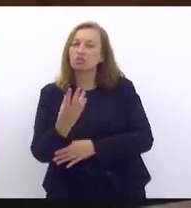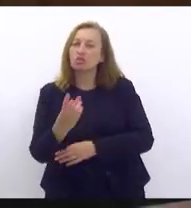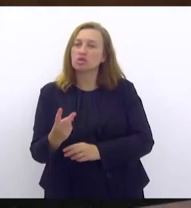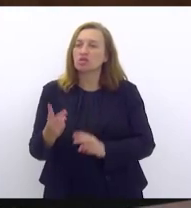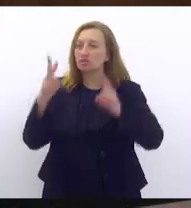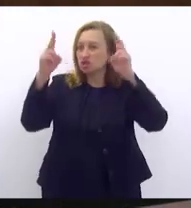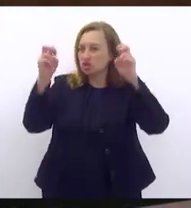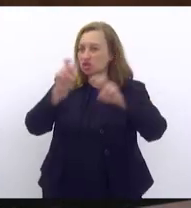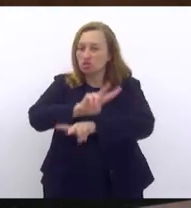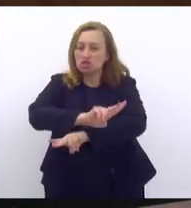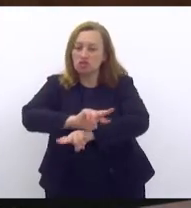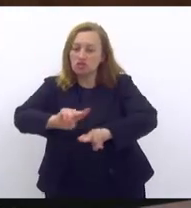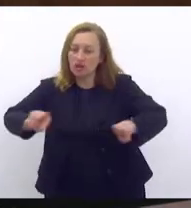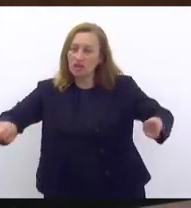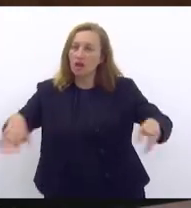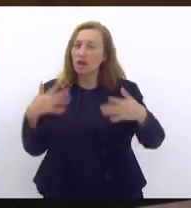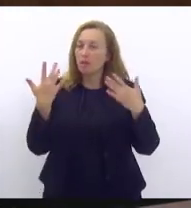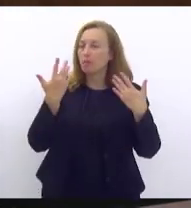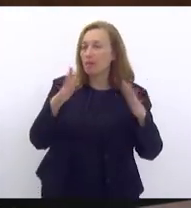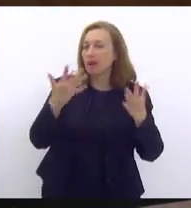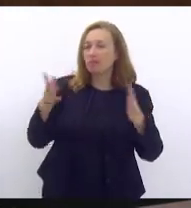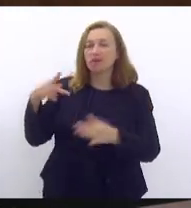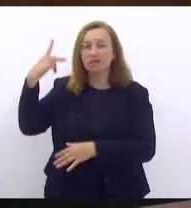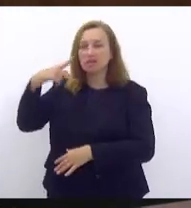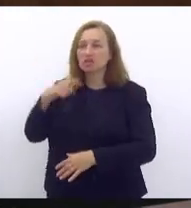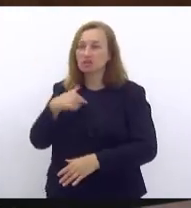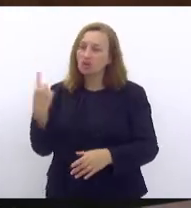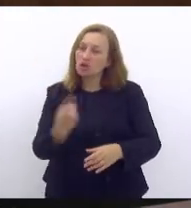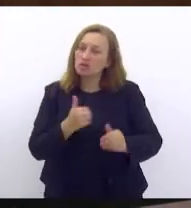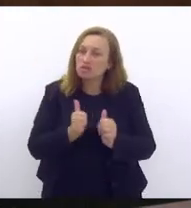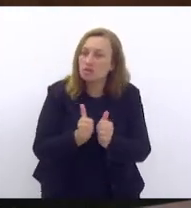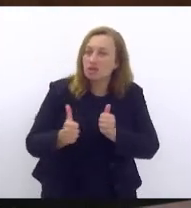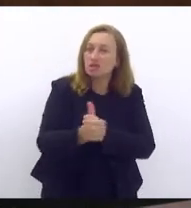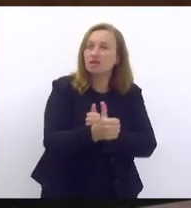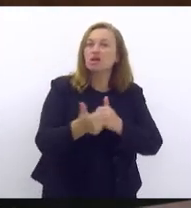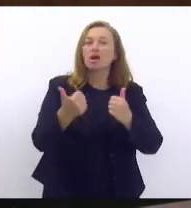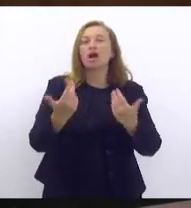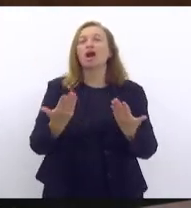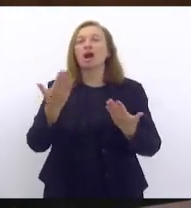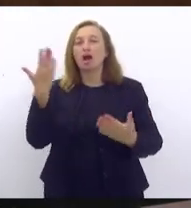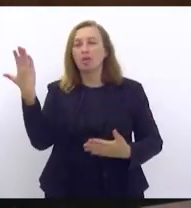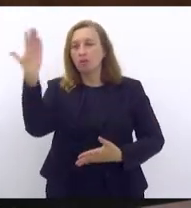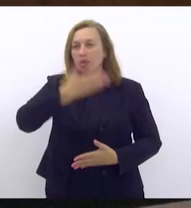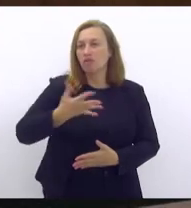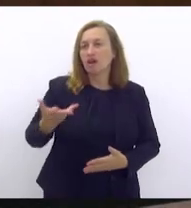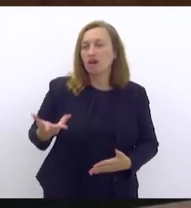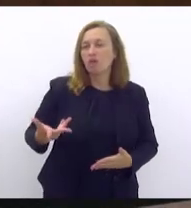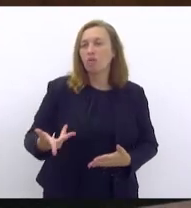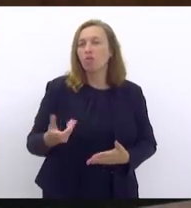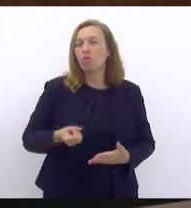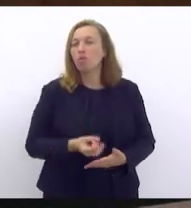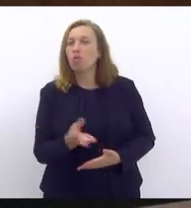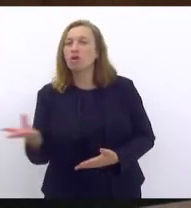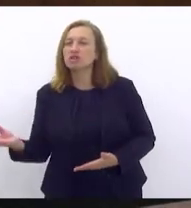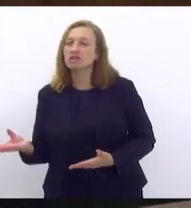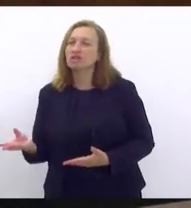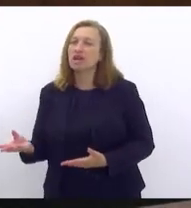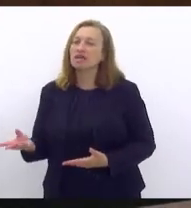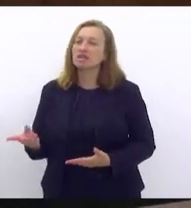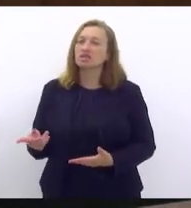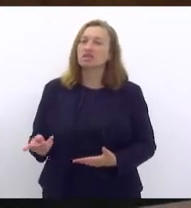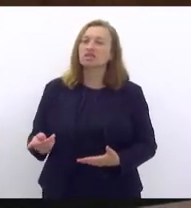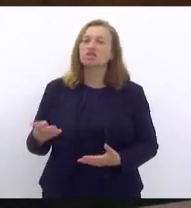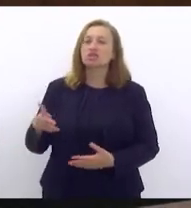ao Parlamento Fluminense. Nós todas e todos saímos nessa dianteira. Prova disso é a quantidade de autorias e coautorias